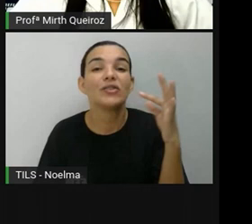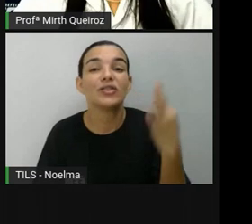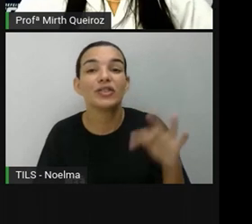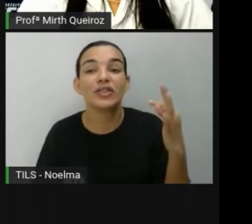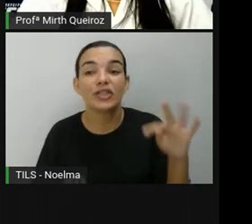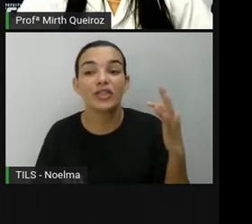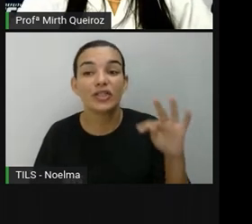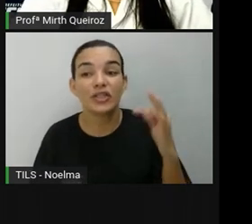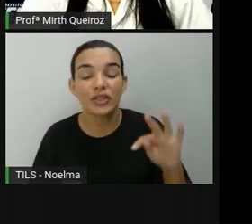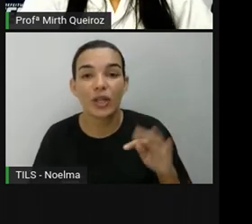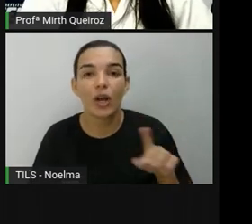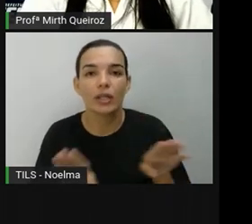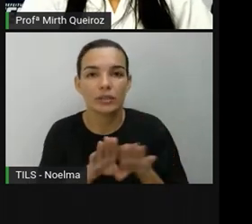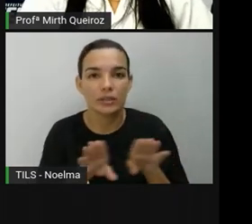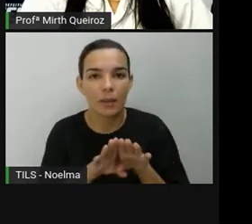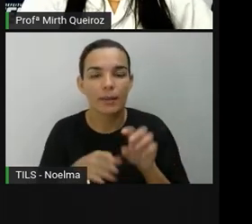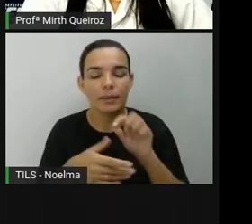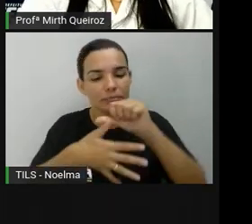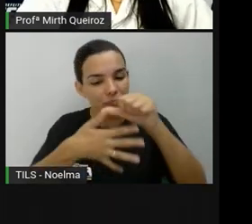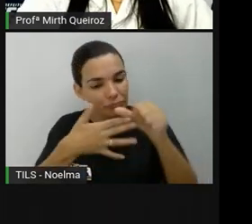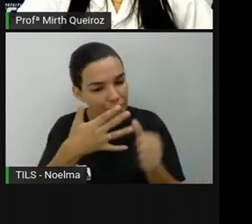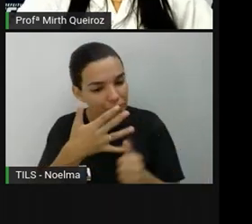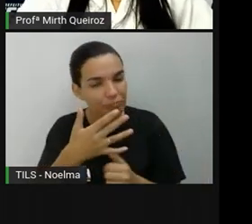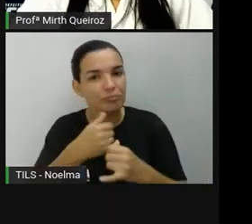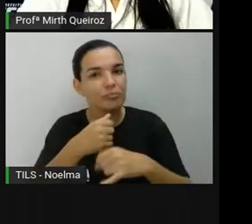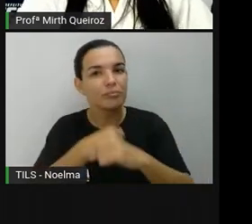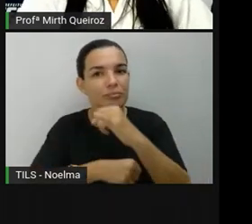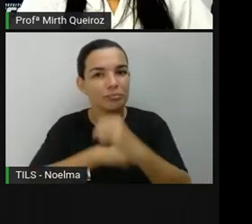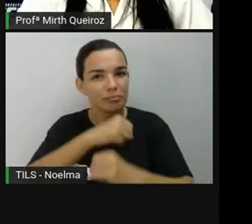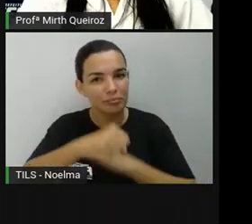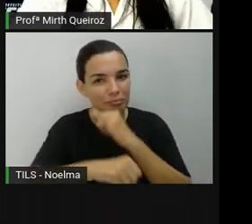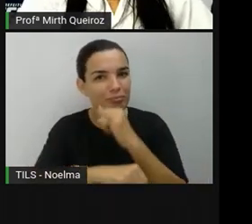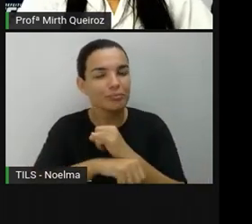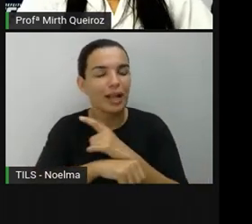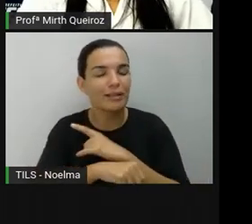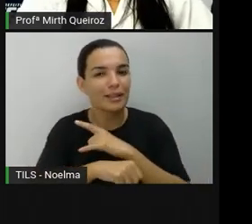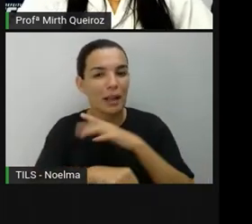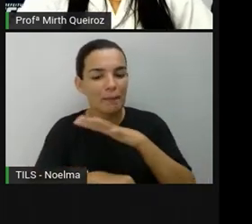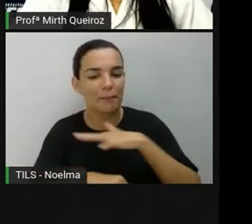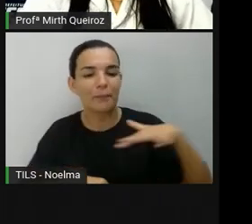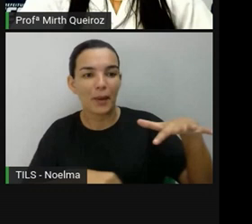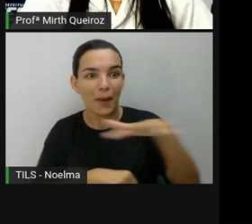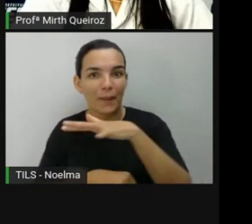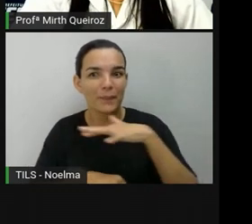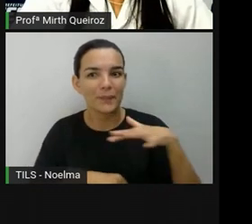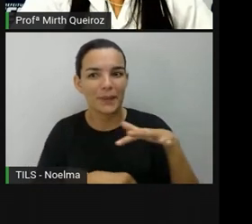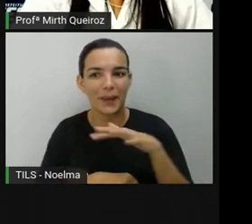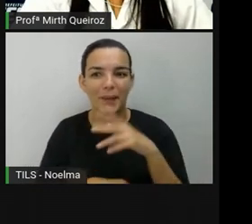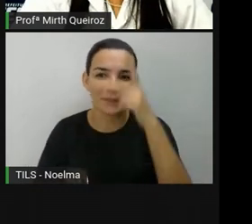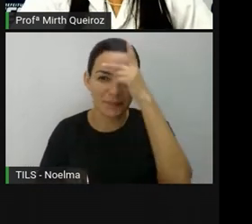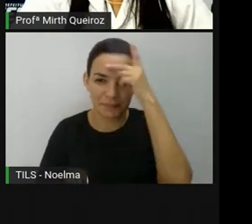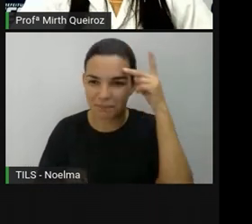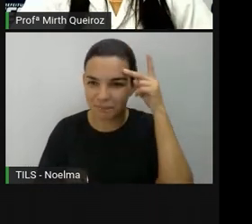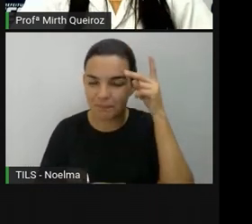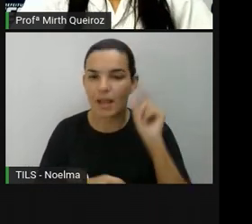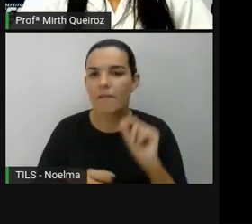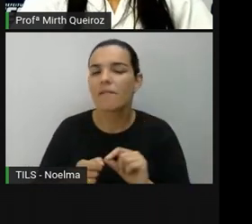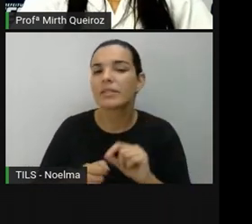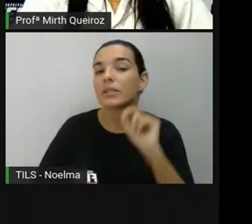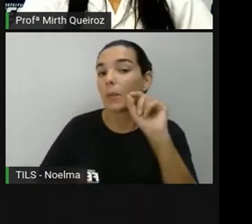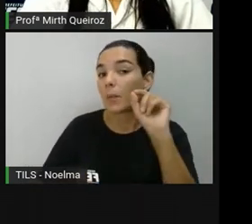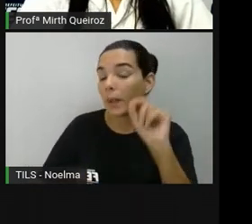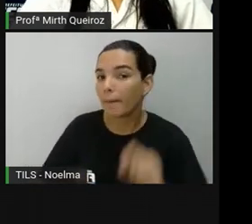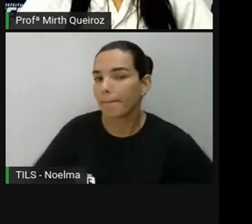que também é uma rede social que gera popularidade. O que, que vocês vão fazer no TikTok?